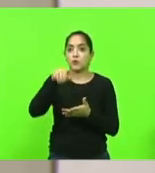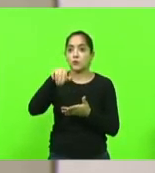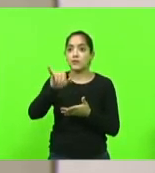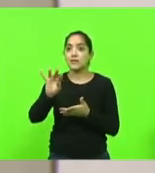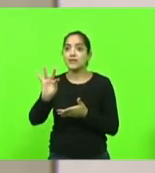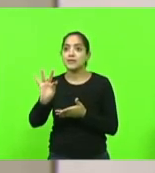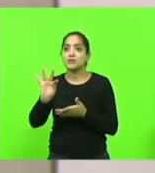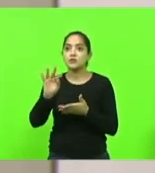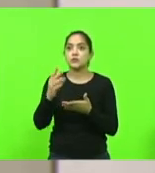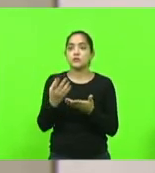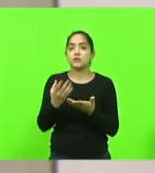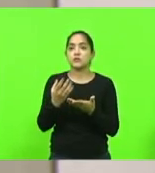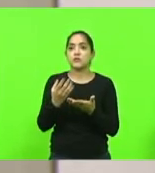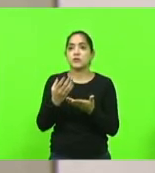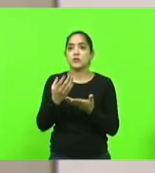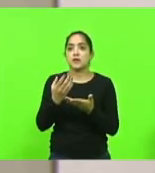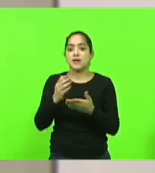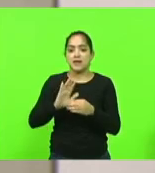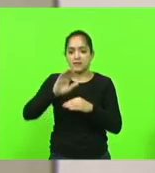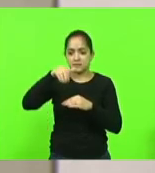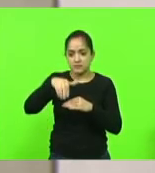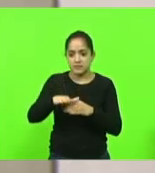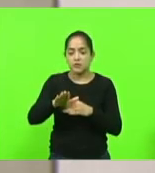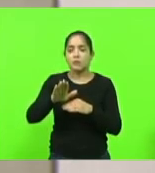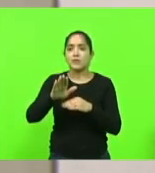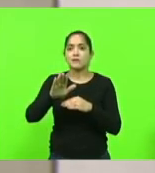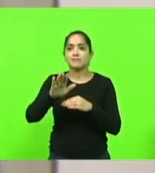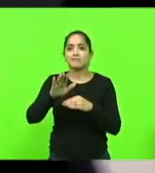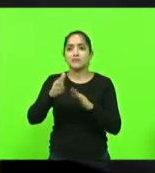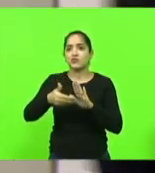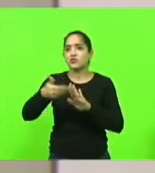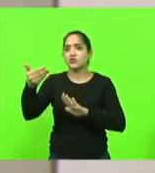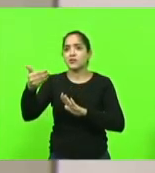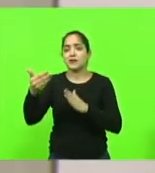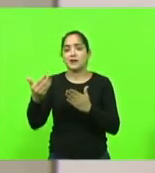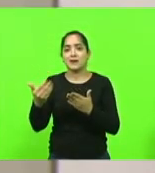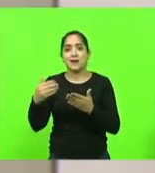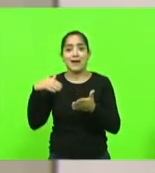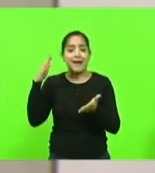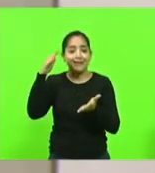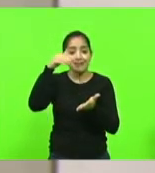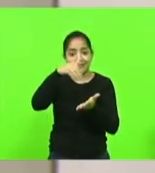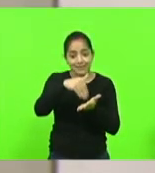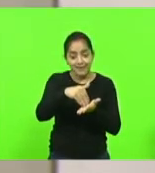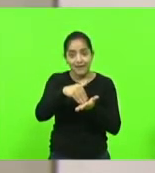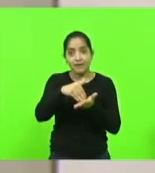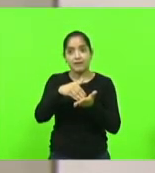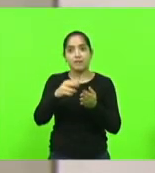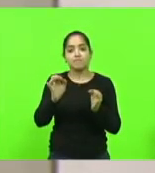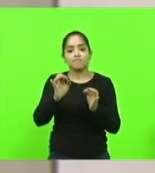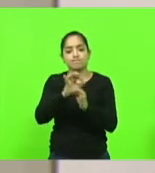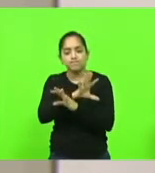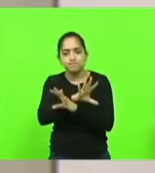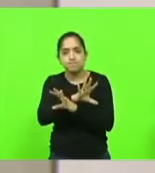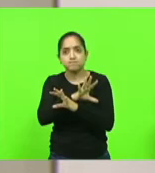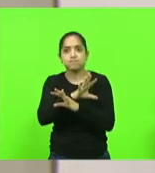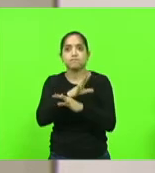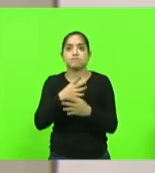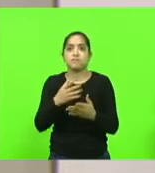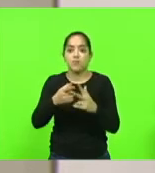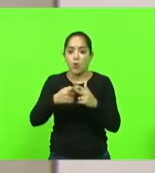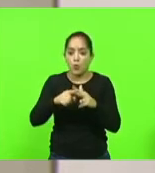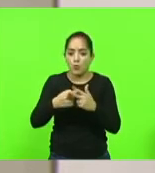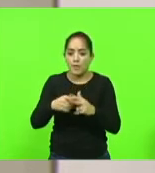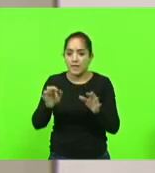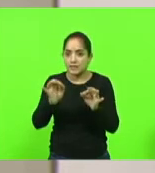coloque essas lombadas em atividade até essas rodovias não estarem completamente recuperadas.